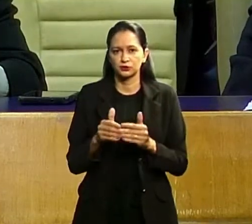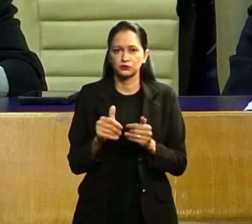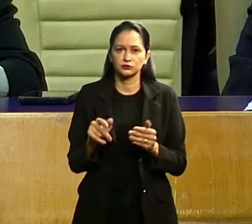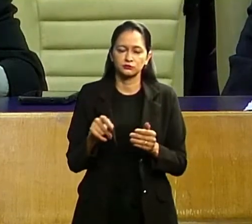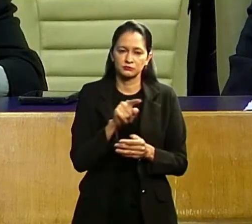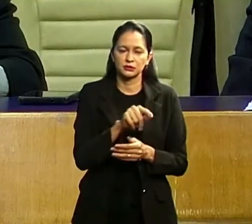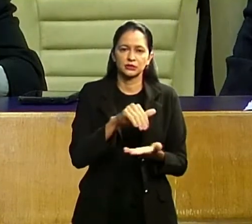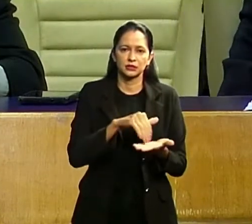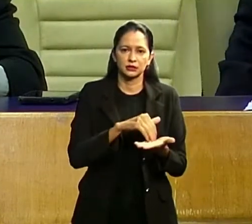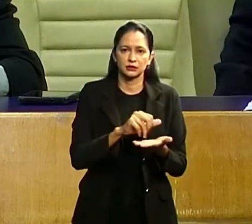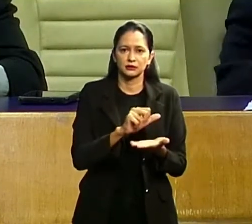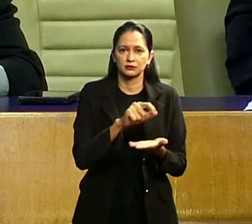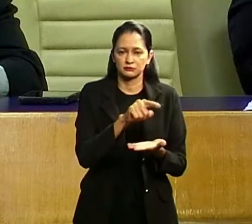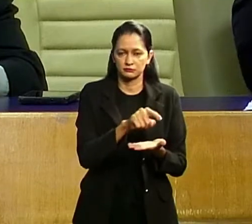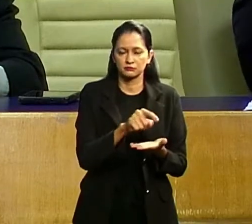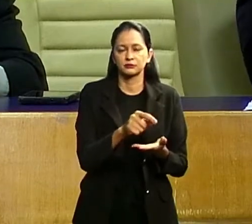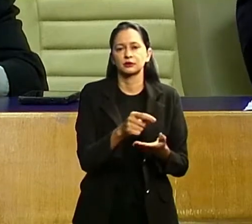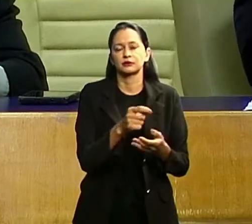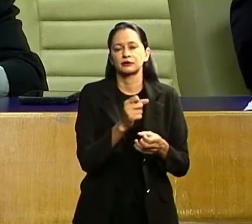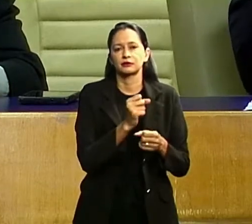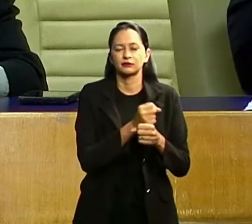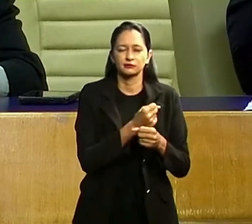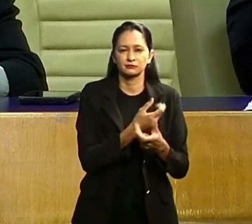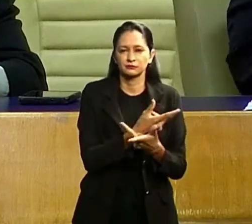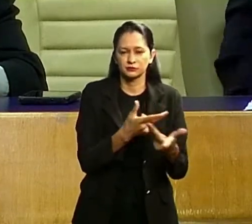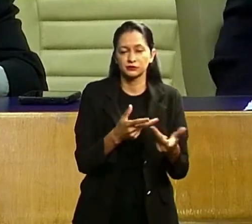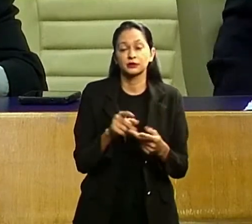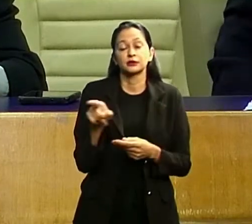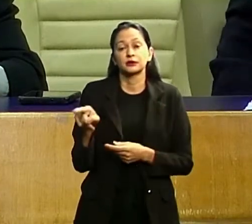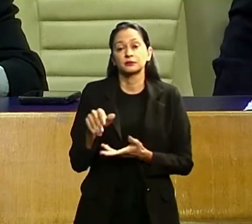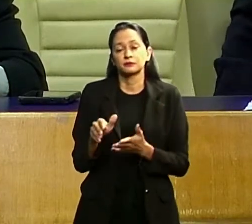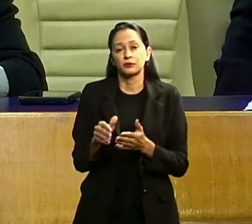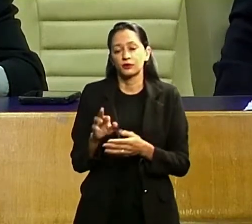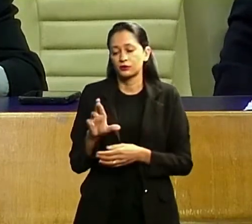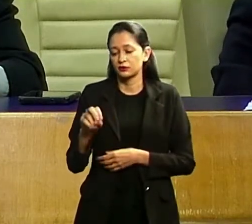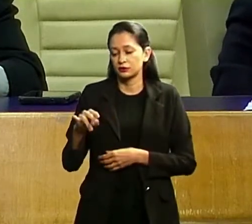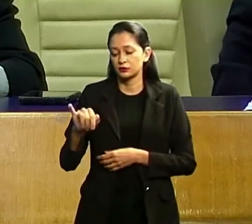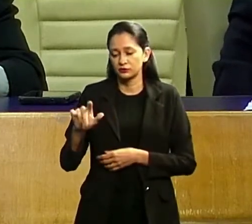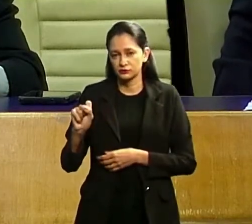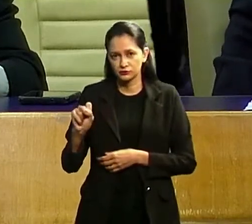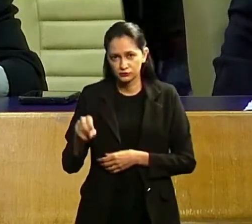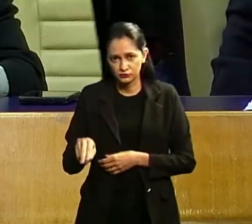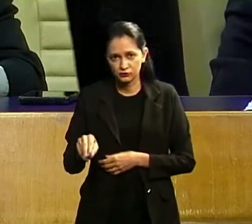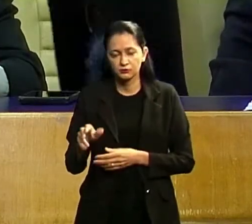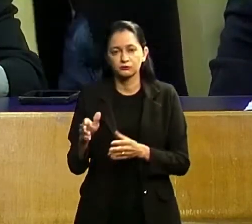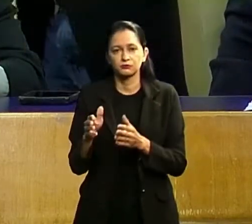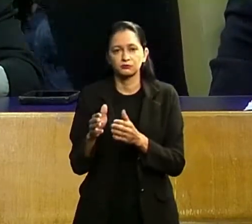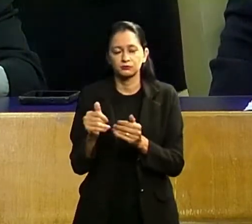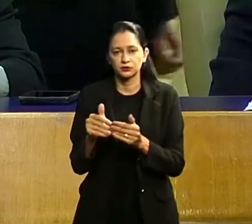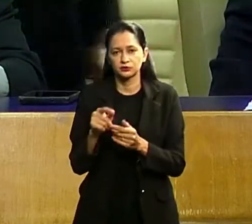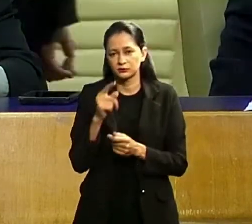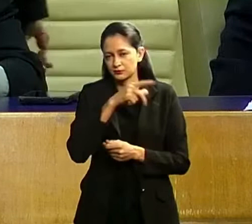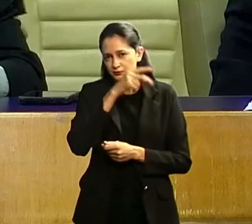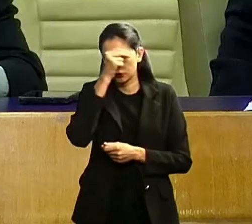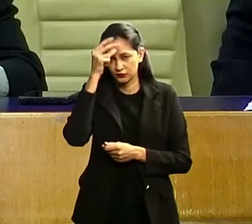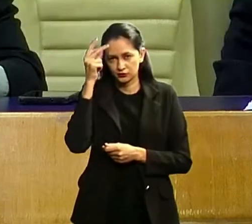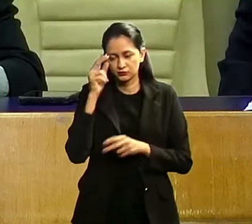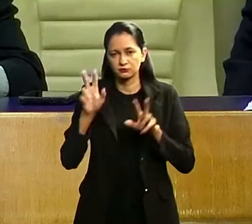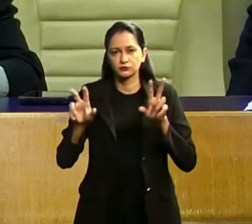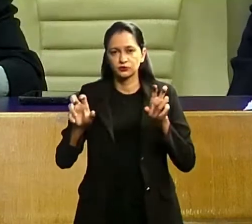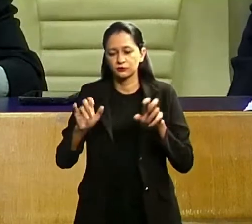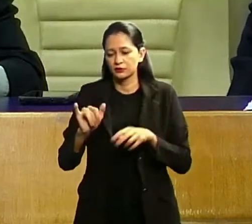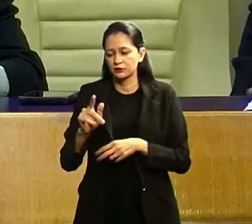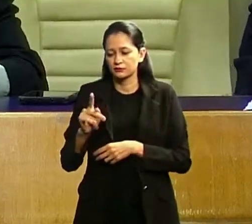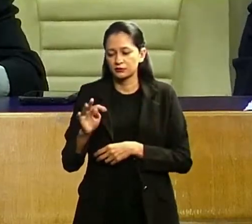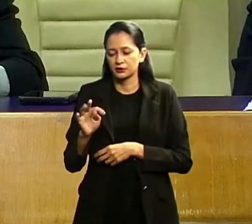endereçados à CEINFRA, Ronilson Reis, requerimento encabeçado à Prefeitura, solicitando informações sobre ITU e IPTU.